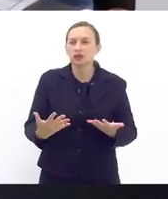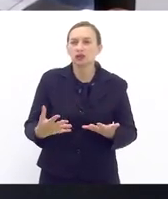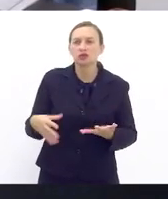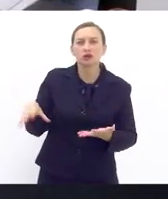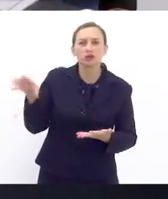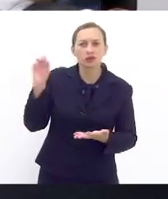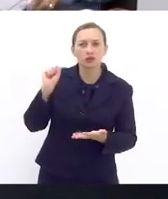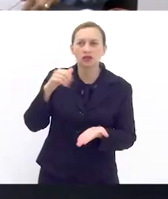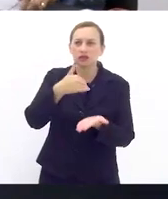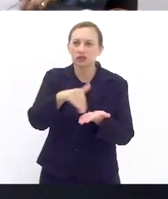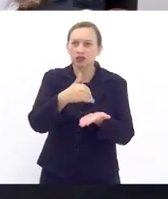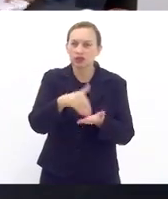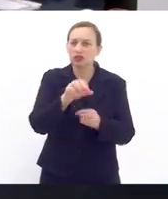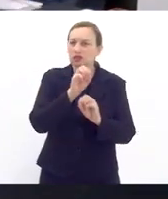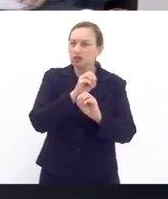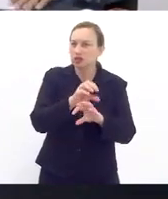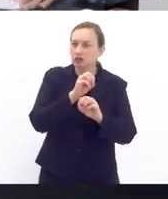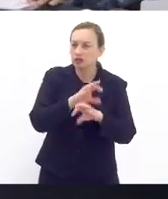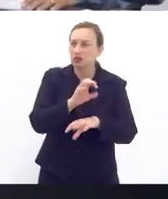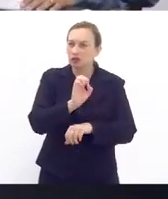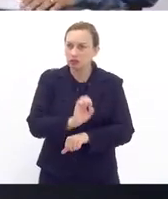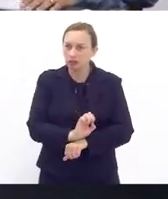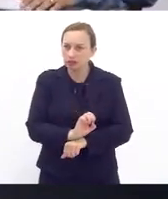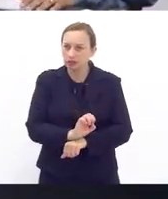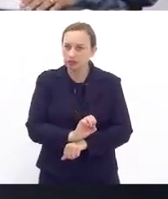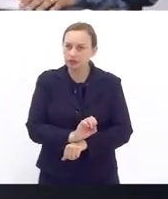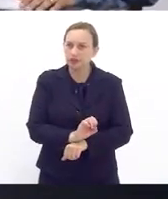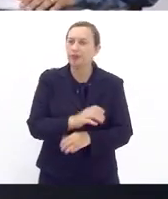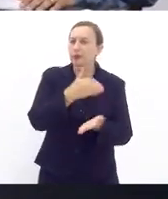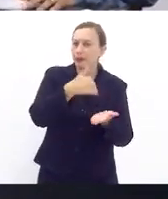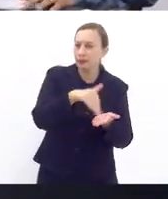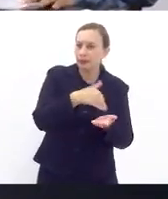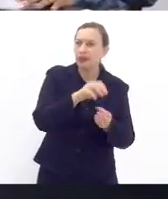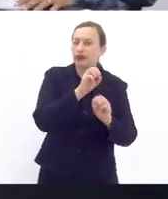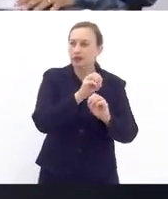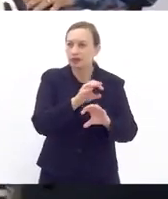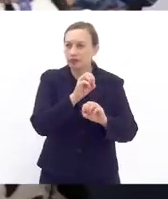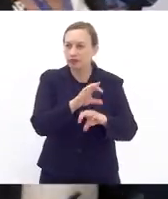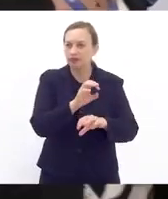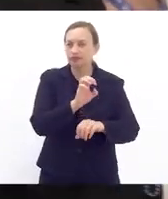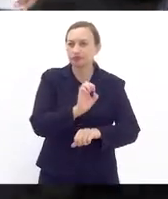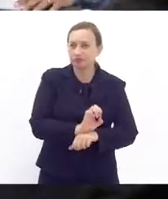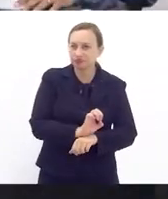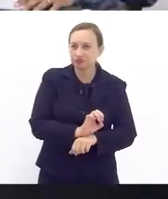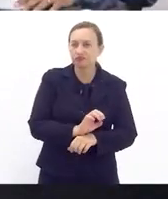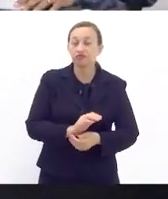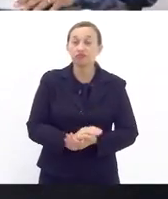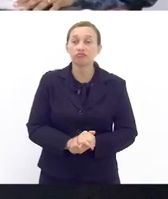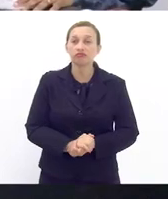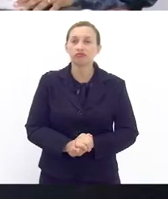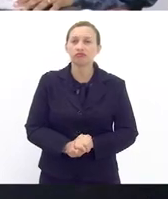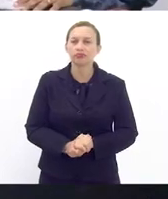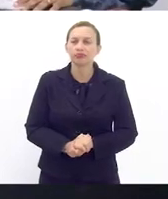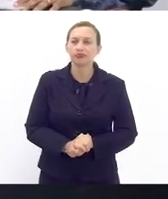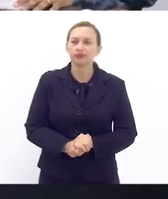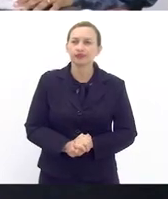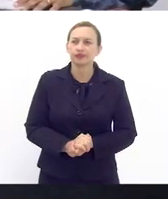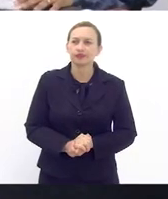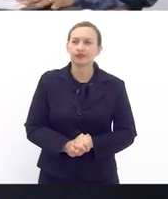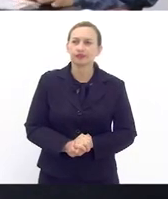a Secretaria Estadual de Educação e a Secretaria Estadual de Educação é no entendimento momento que foi